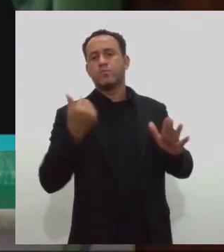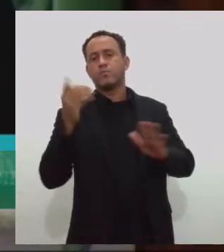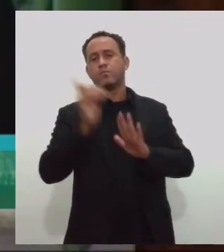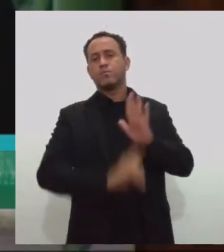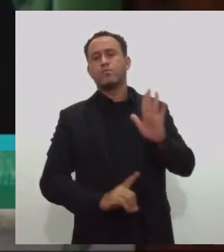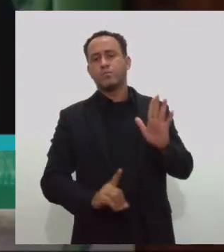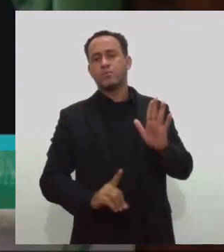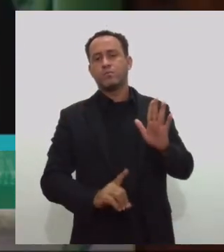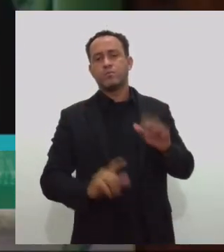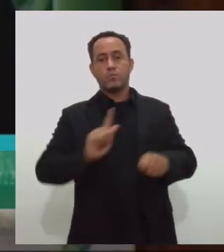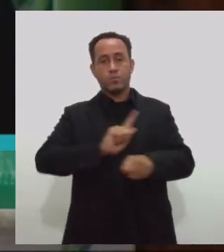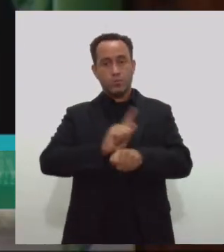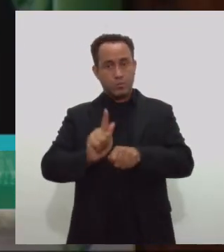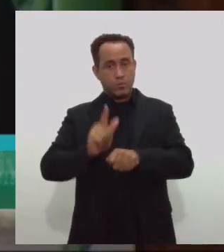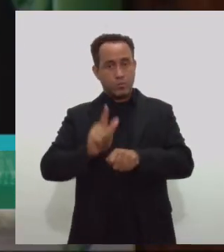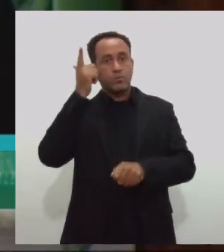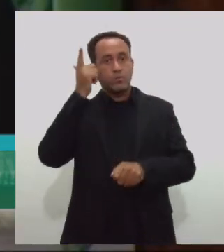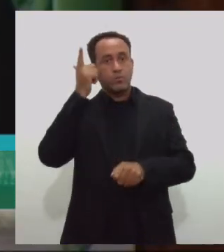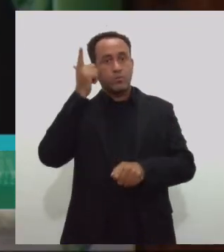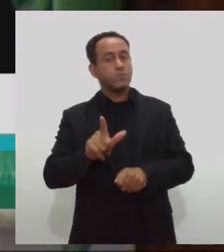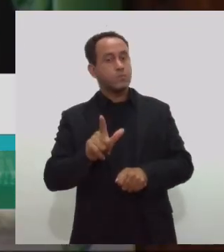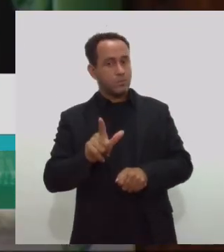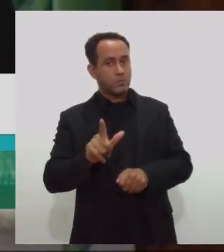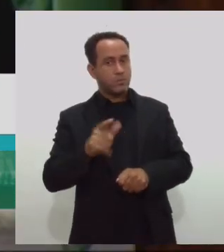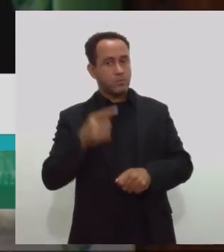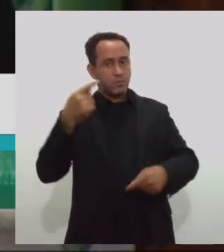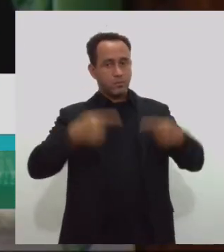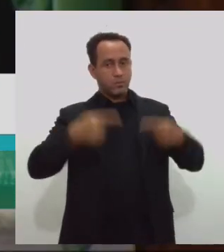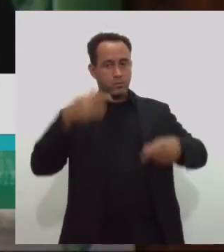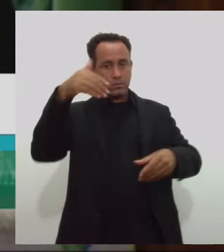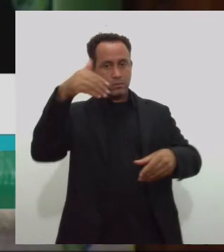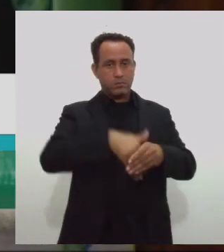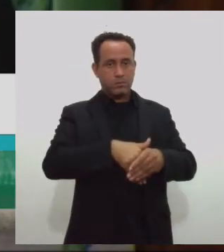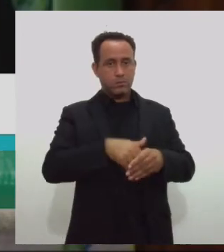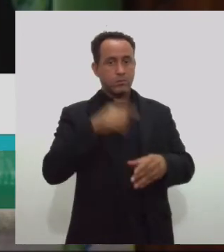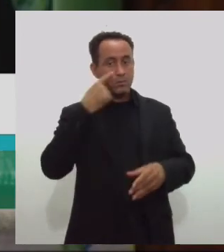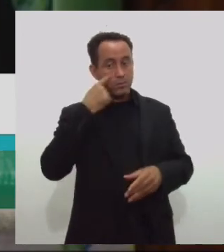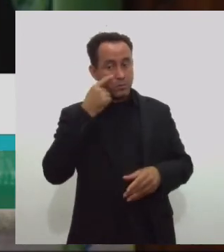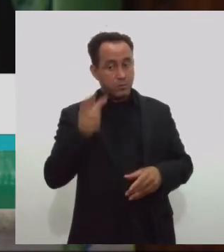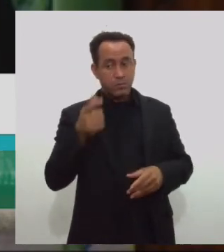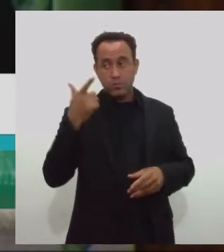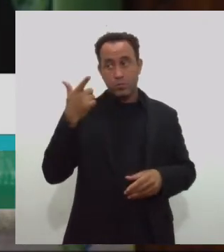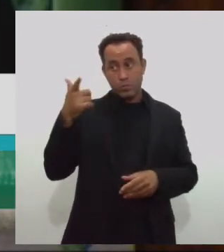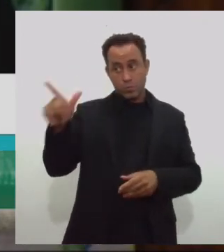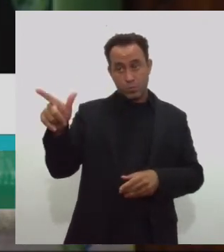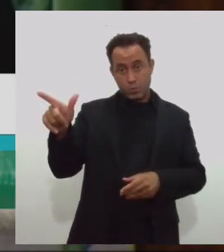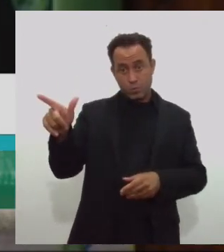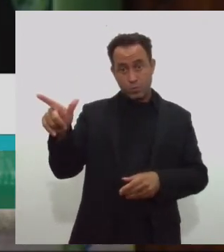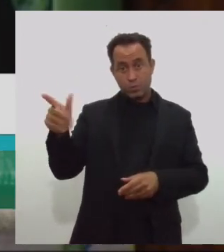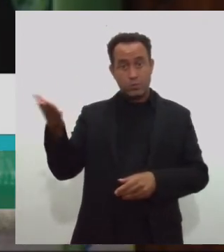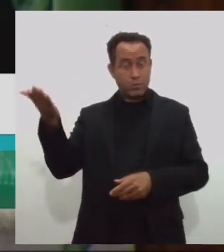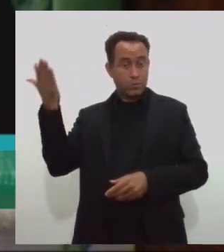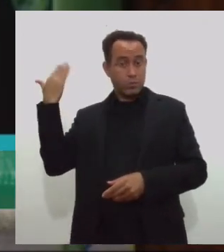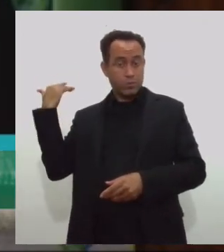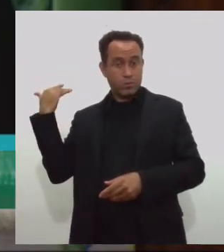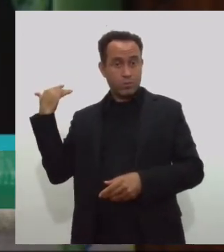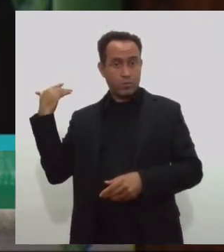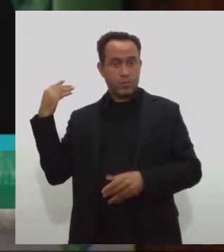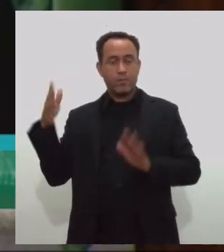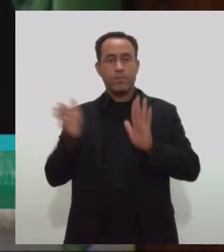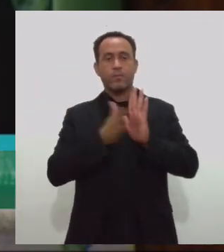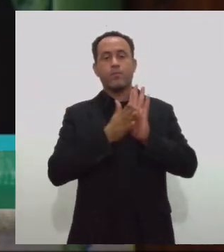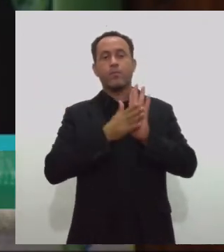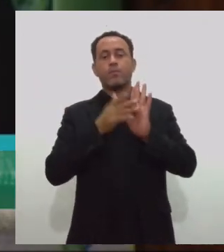O gestor que ganha eleição, ele já vê no seu adversário, o gestor anterior, e propõe uma